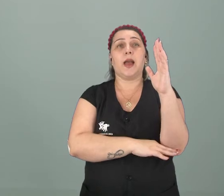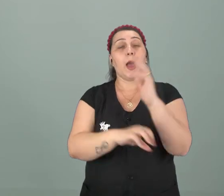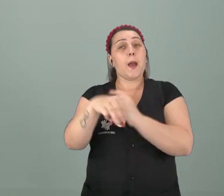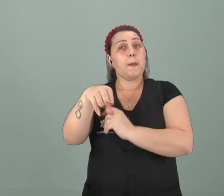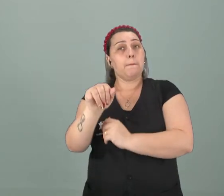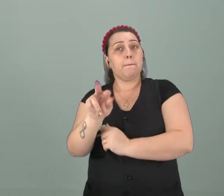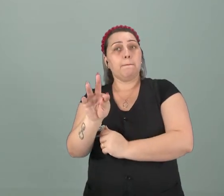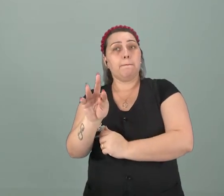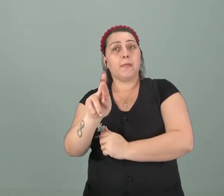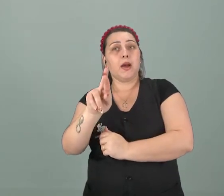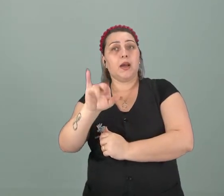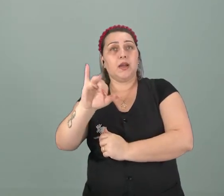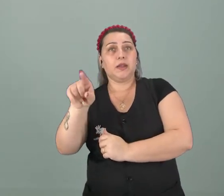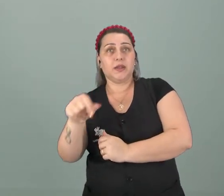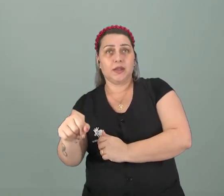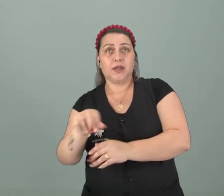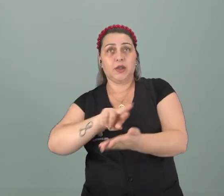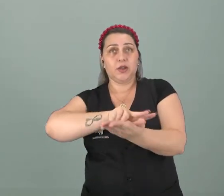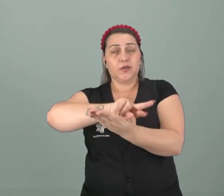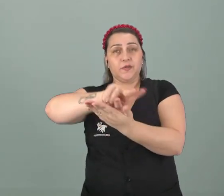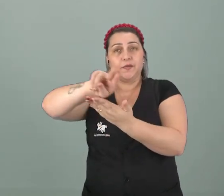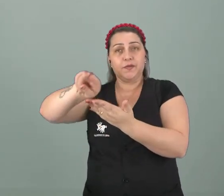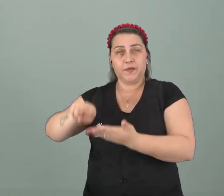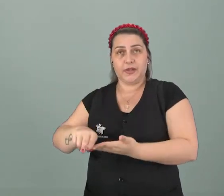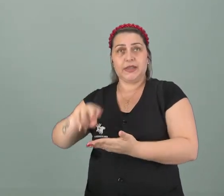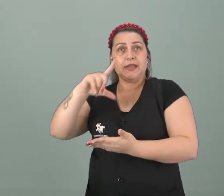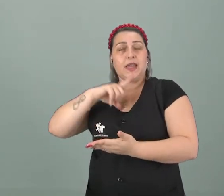matriz elétrica diversa. O que quer dizer isso, né?